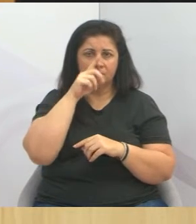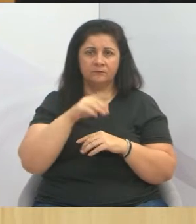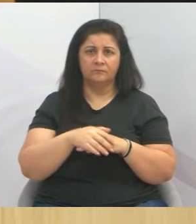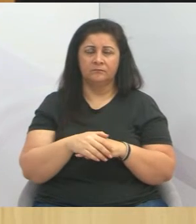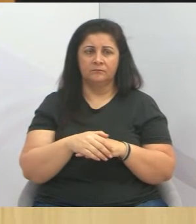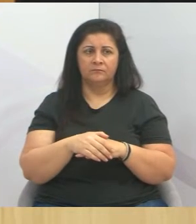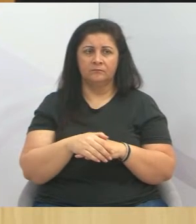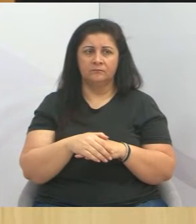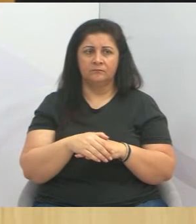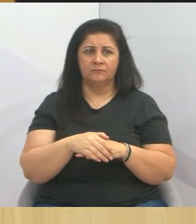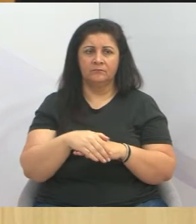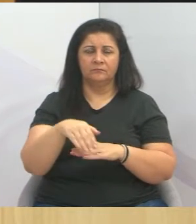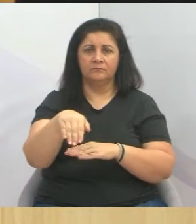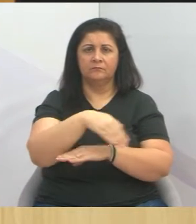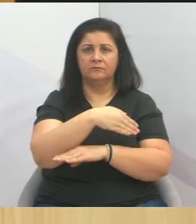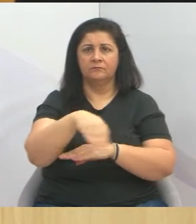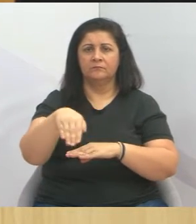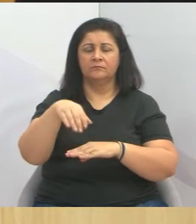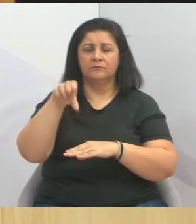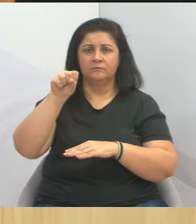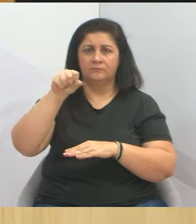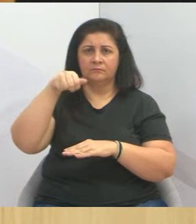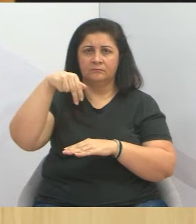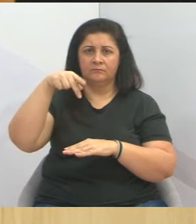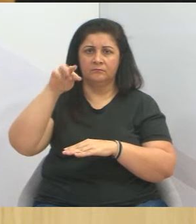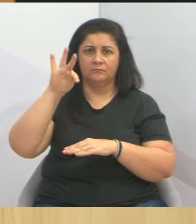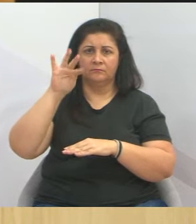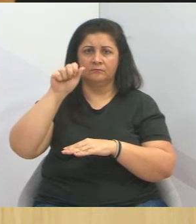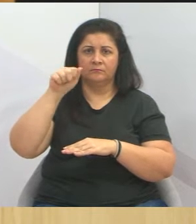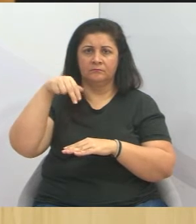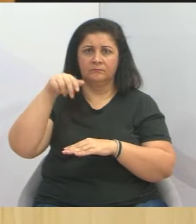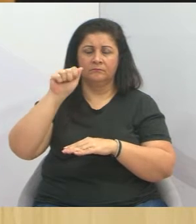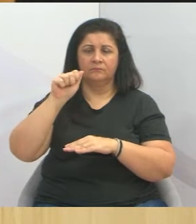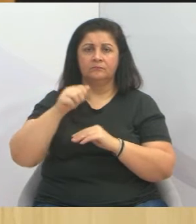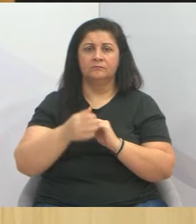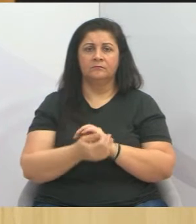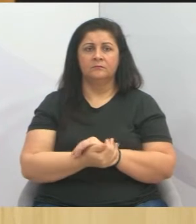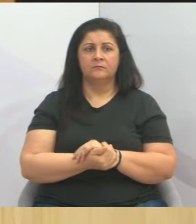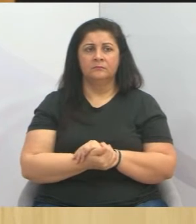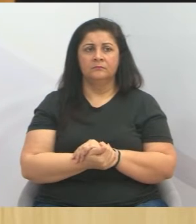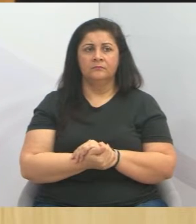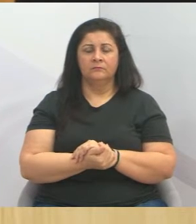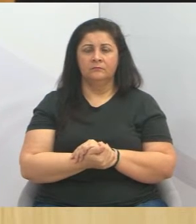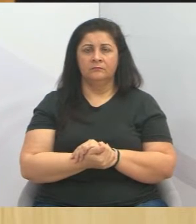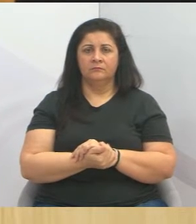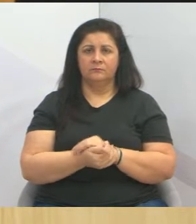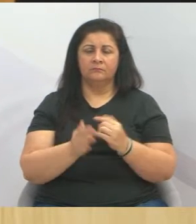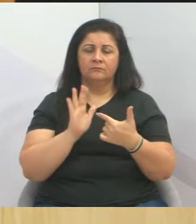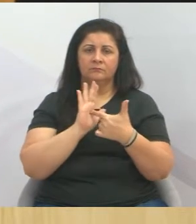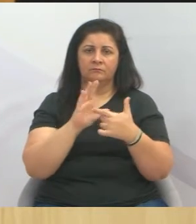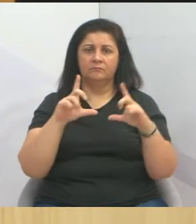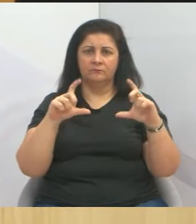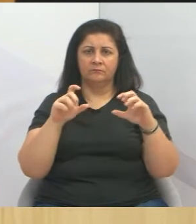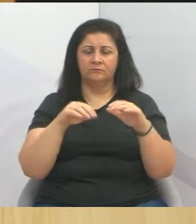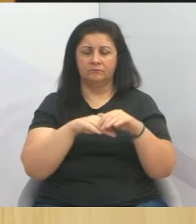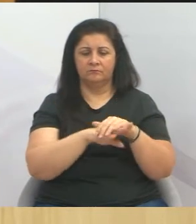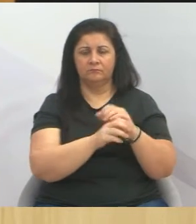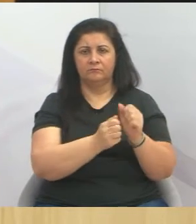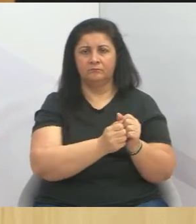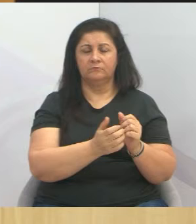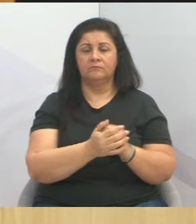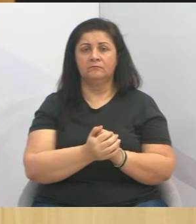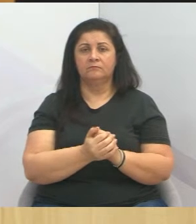estrada Santana próximo ao número oitocentos no Jardim Santana conforme demonstra a foto anexa